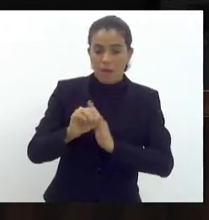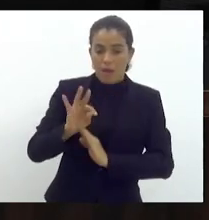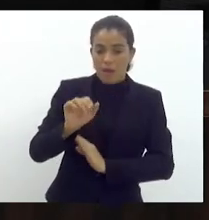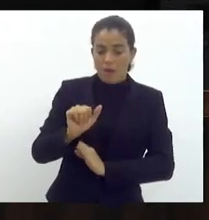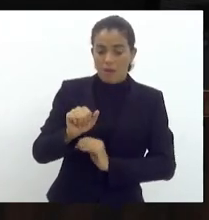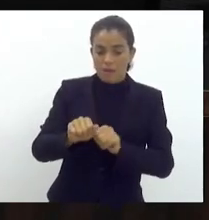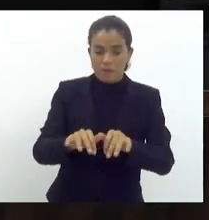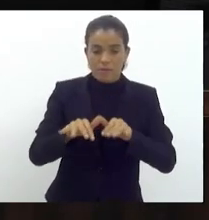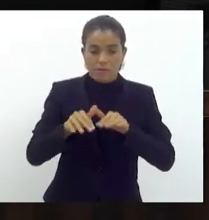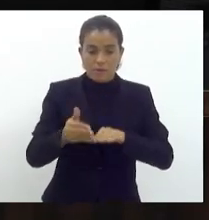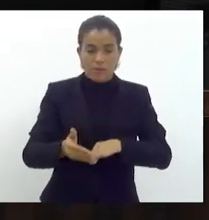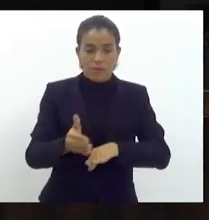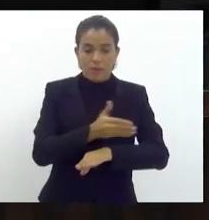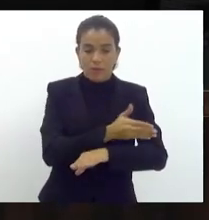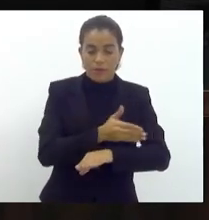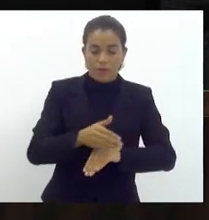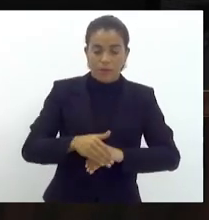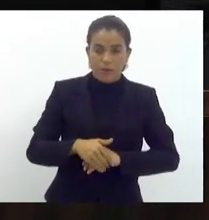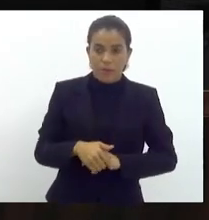por favor